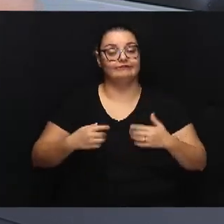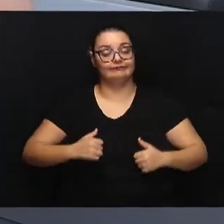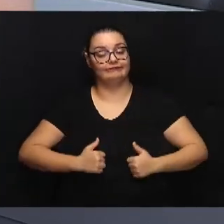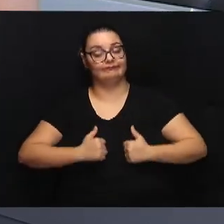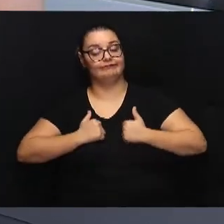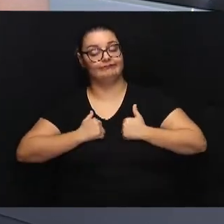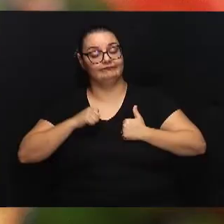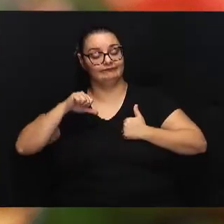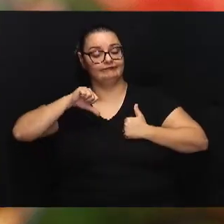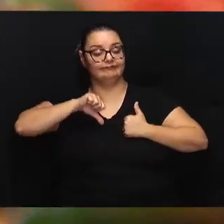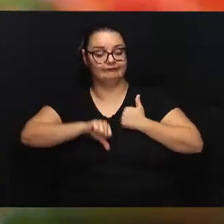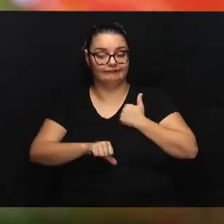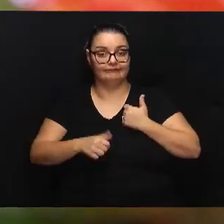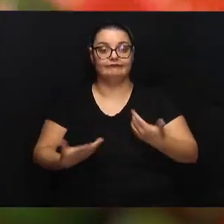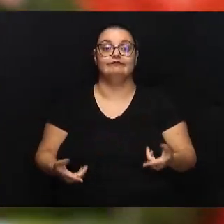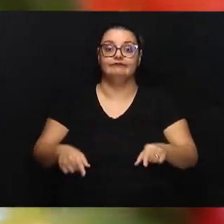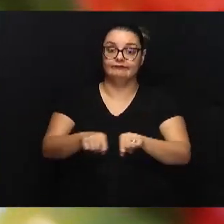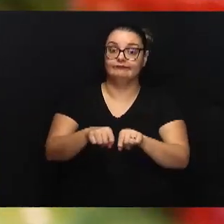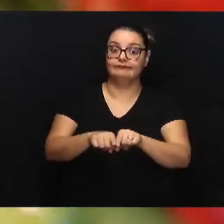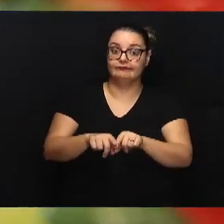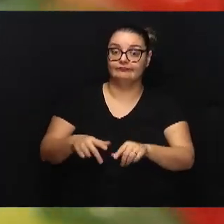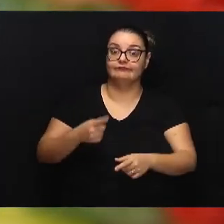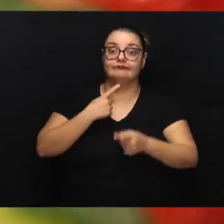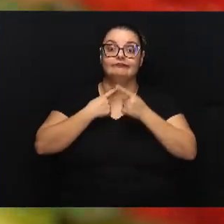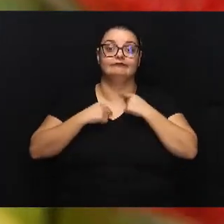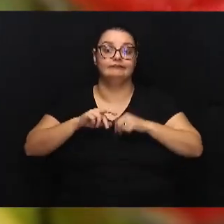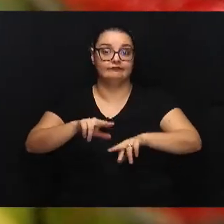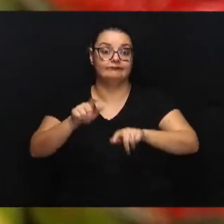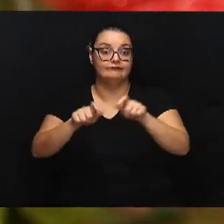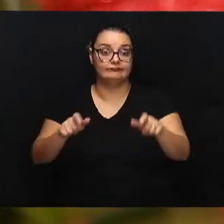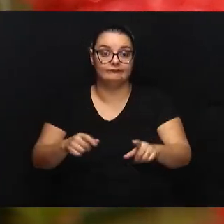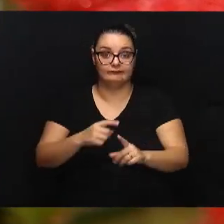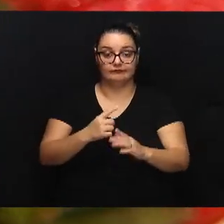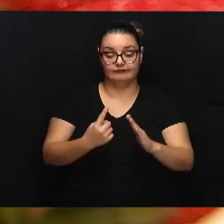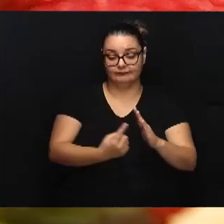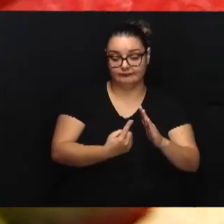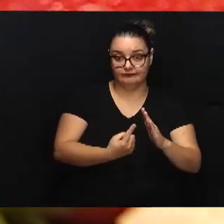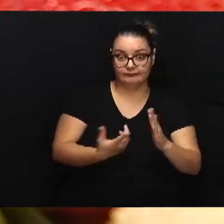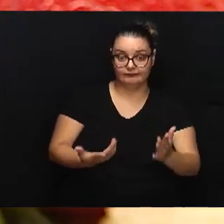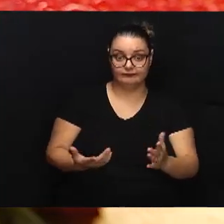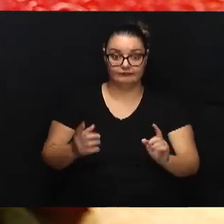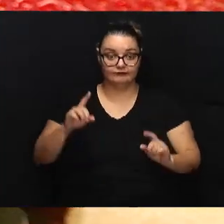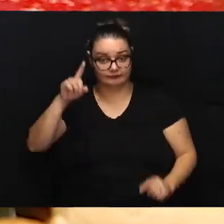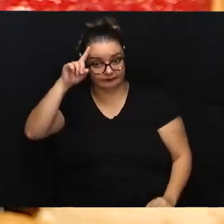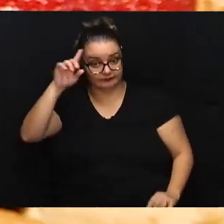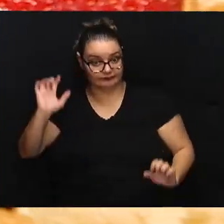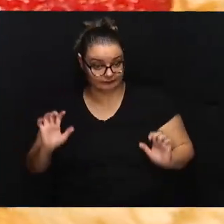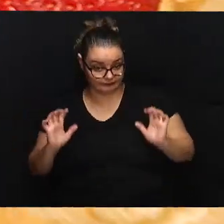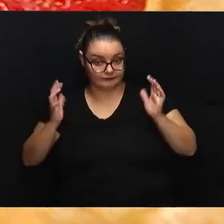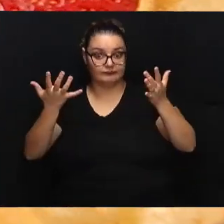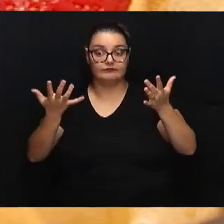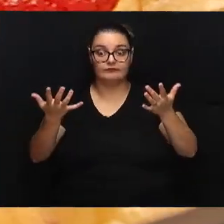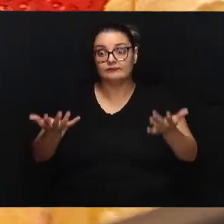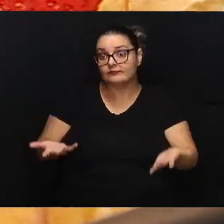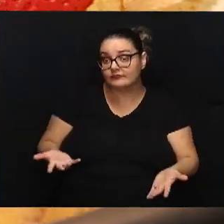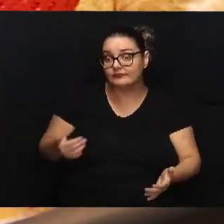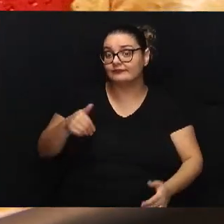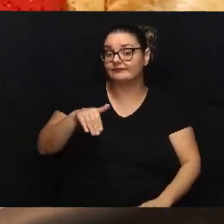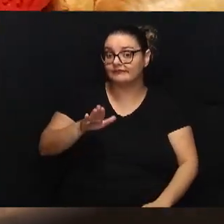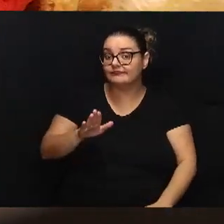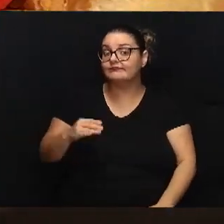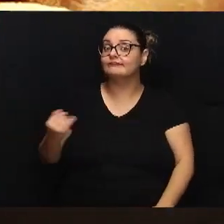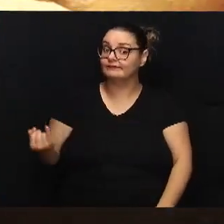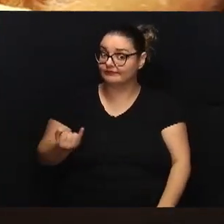muitas pessoas. O isolamento social fez com que as datas festivas se tornassem ainda mais importantes